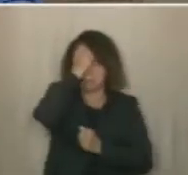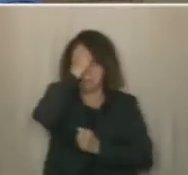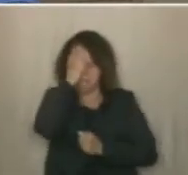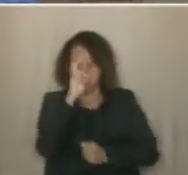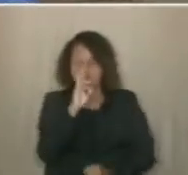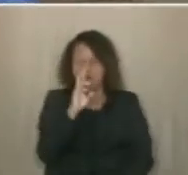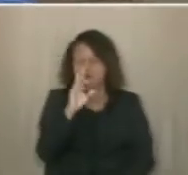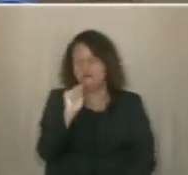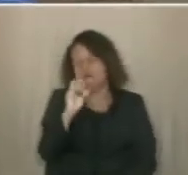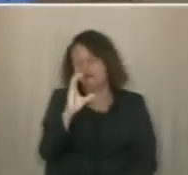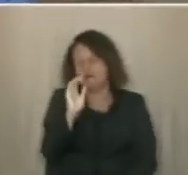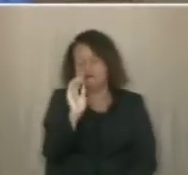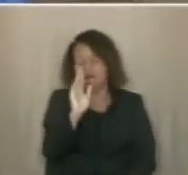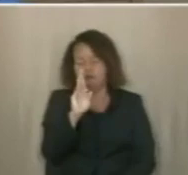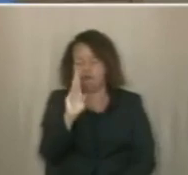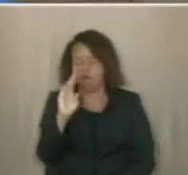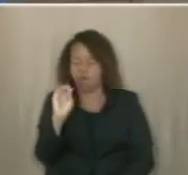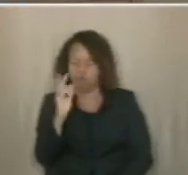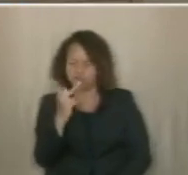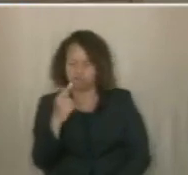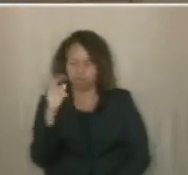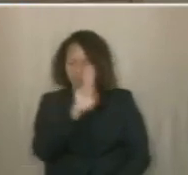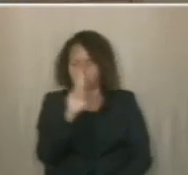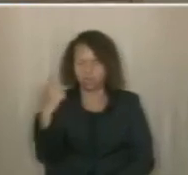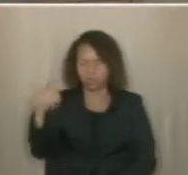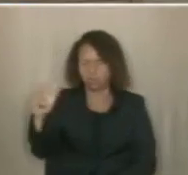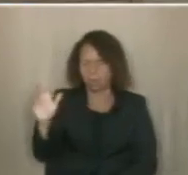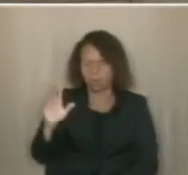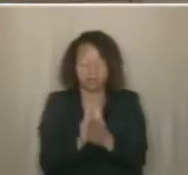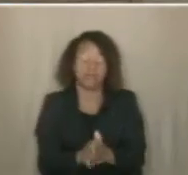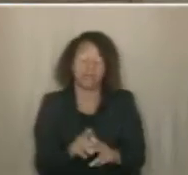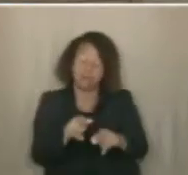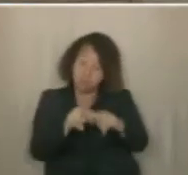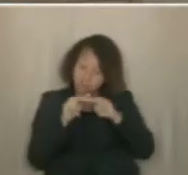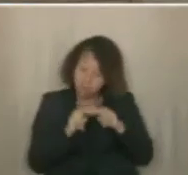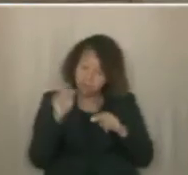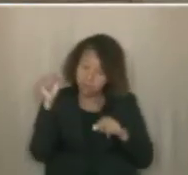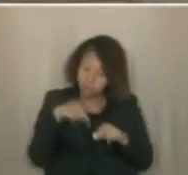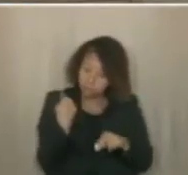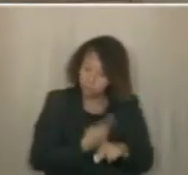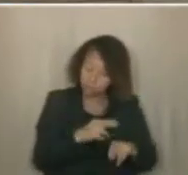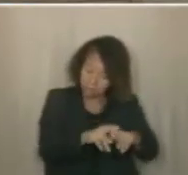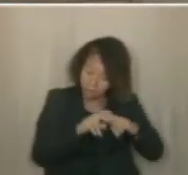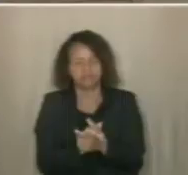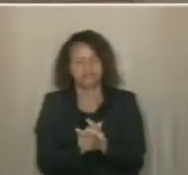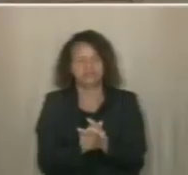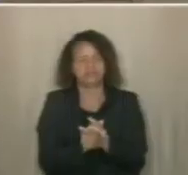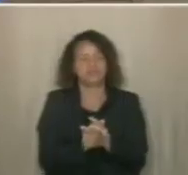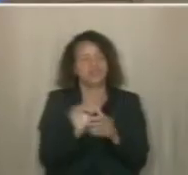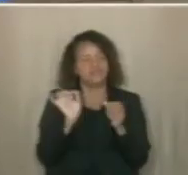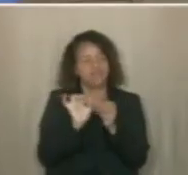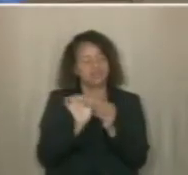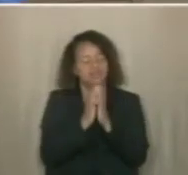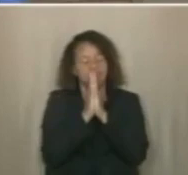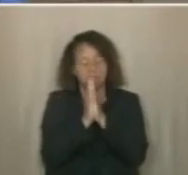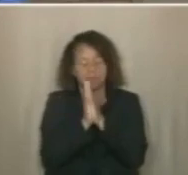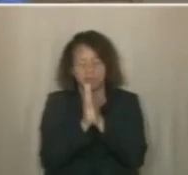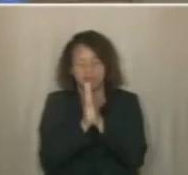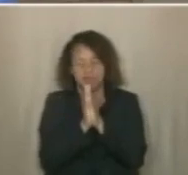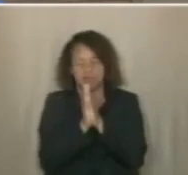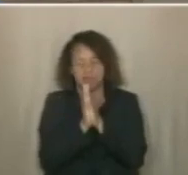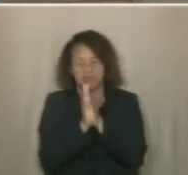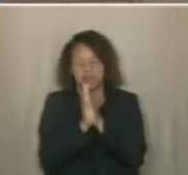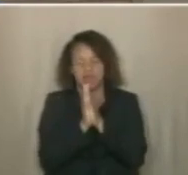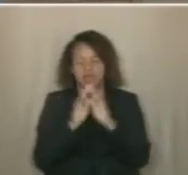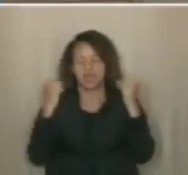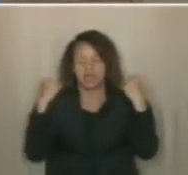Arrocha e não tinha nenhum nome do Brega e é por isso que temos um requerimento nesta casa fazendo um apelo para a